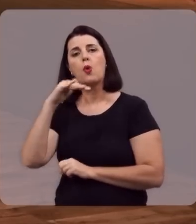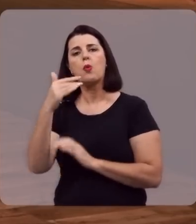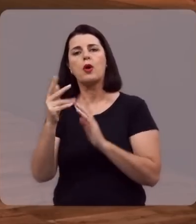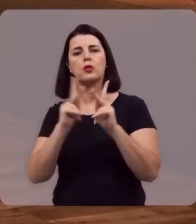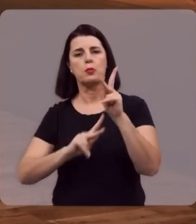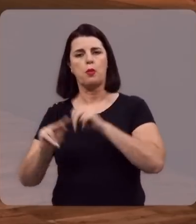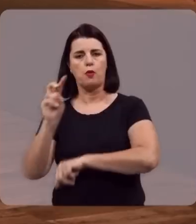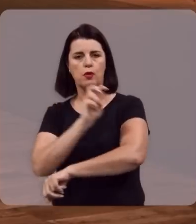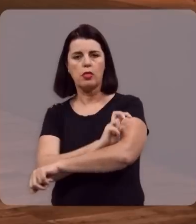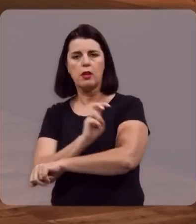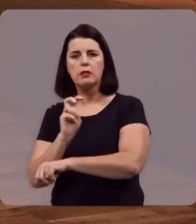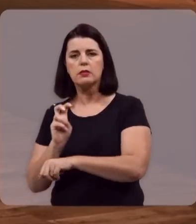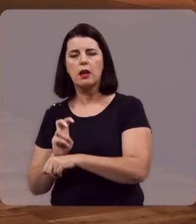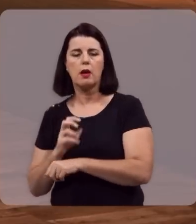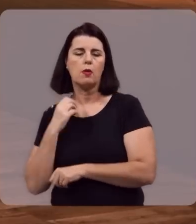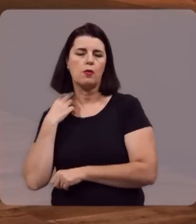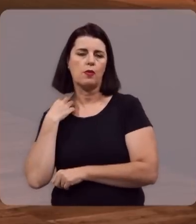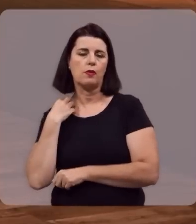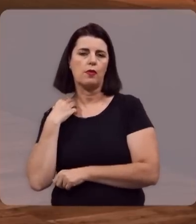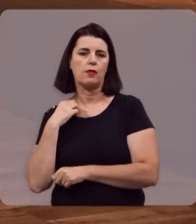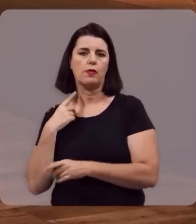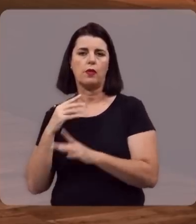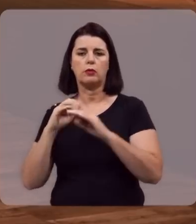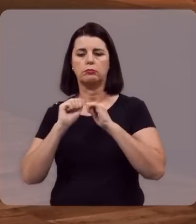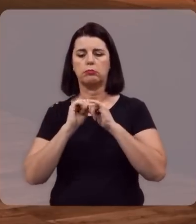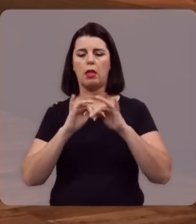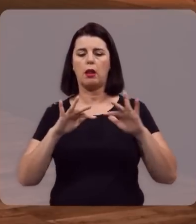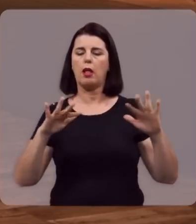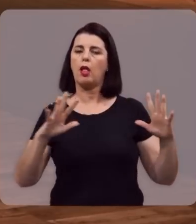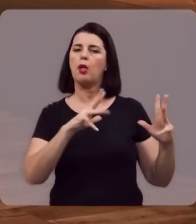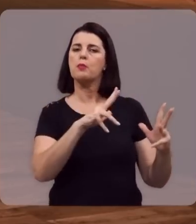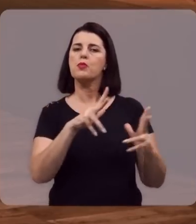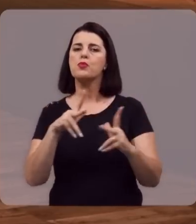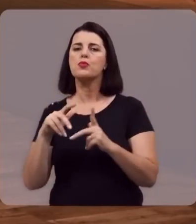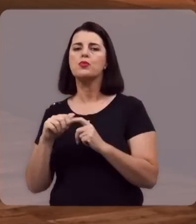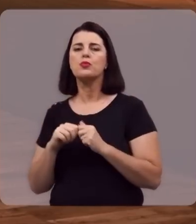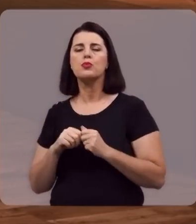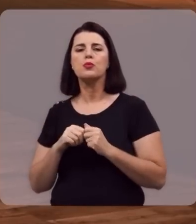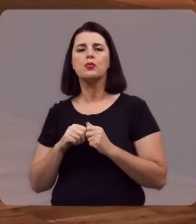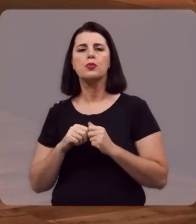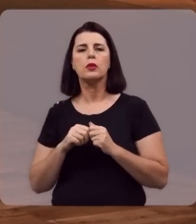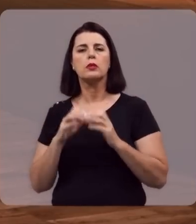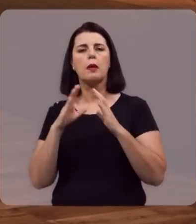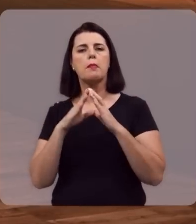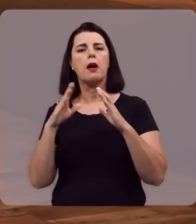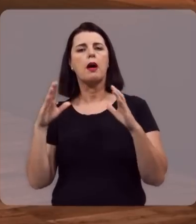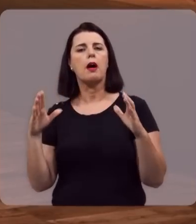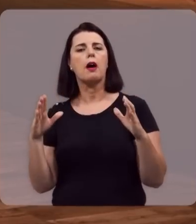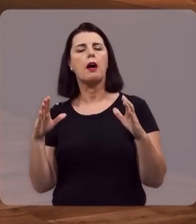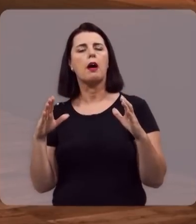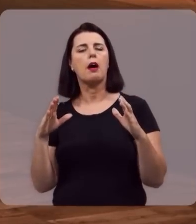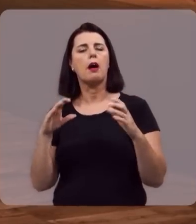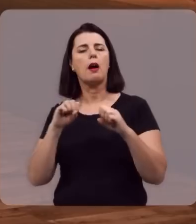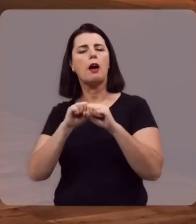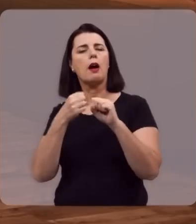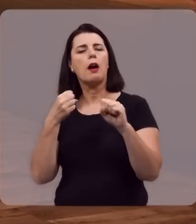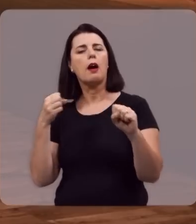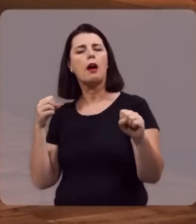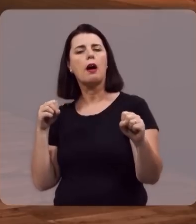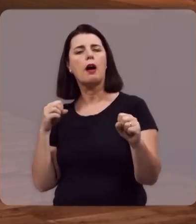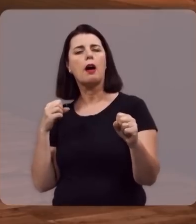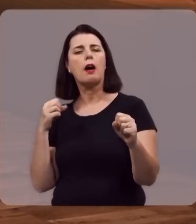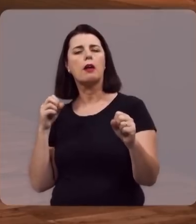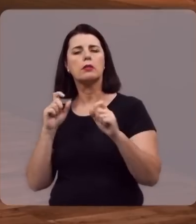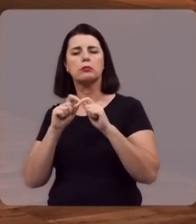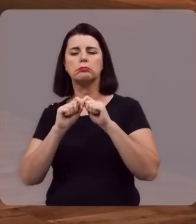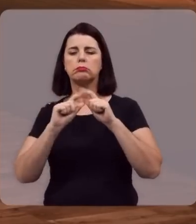quando Israel, o povo de Israel foi disperso pelo mundo, na mais longa diáspora, do